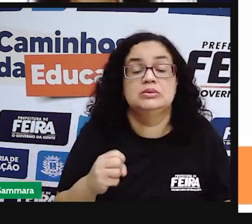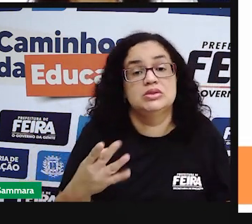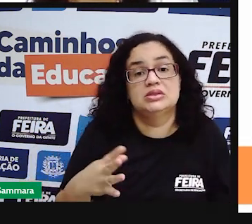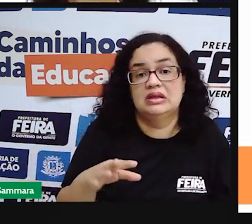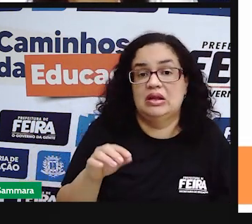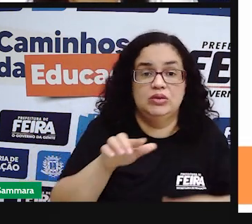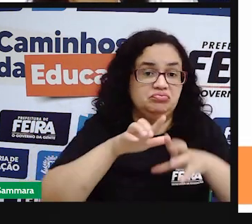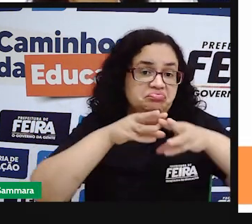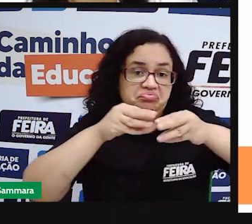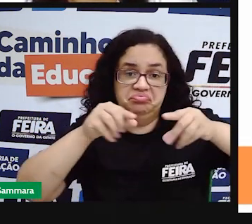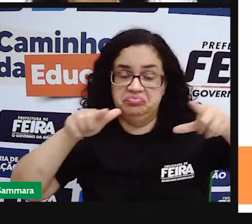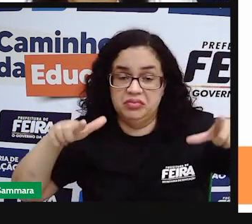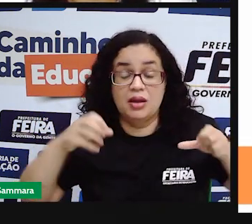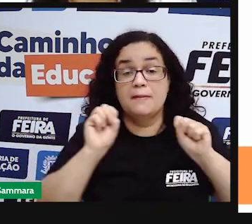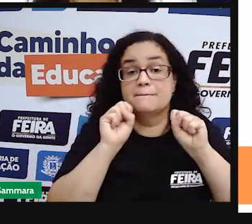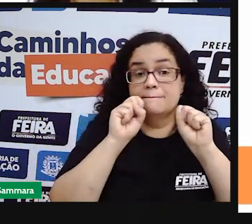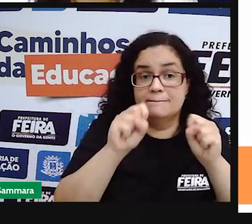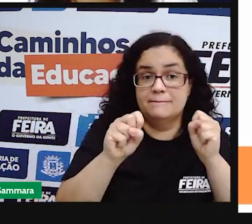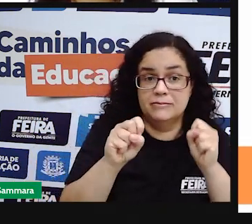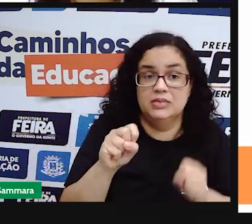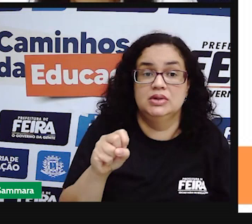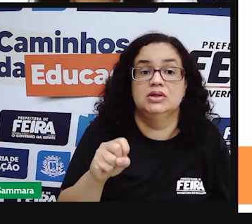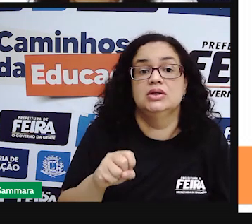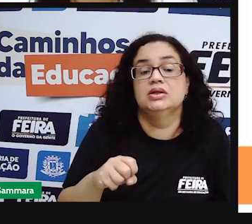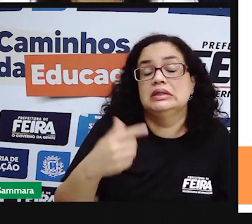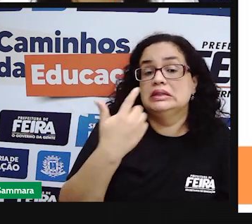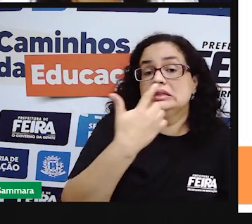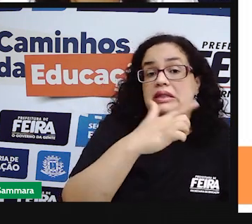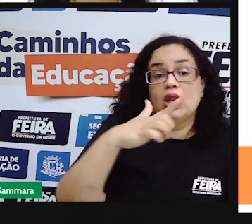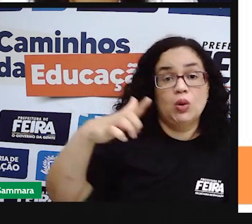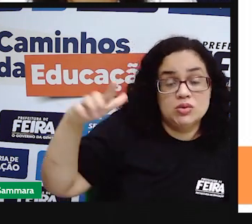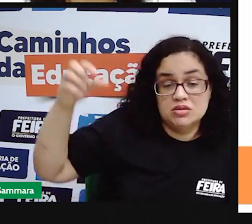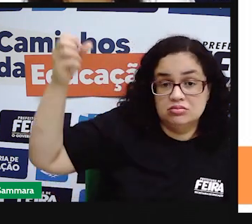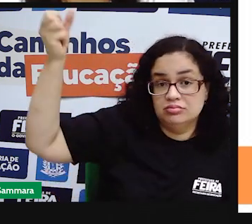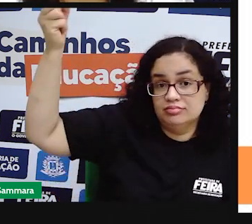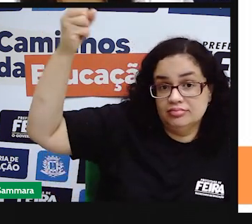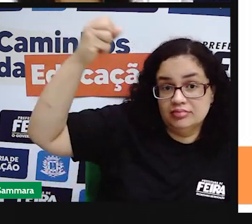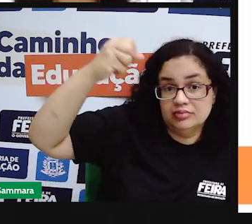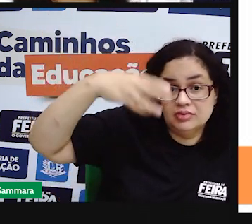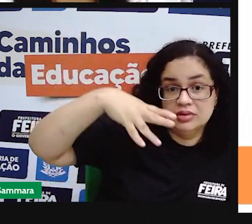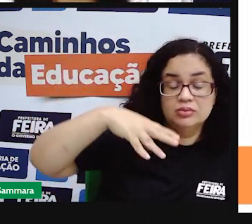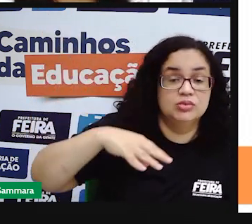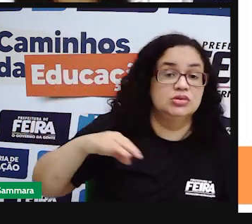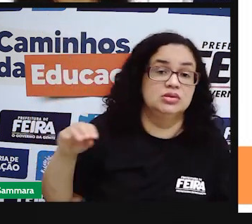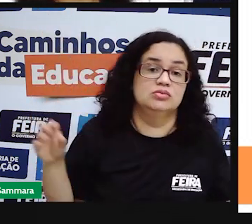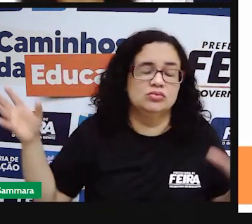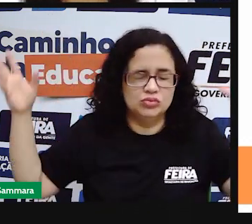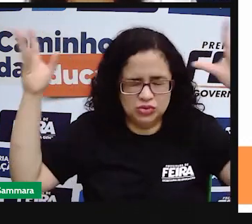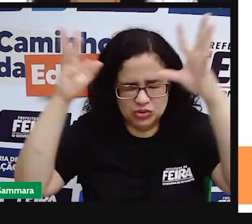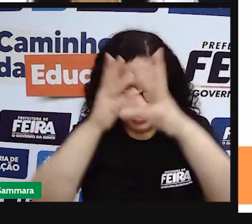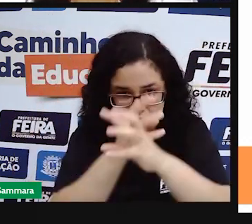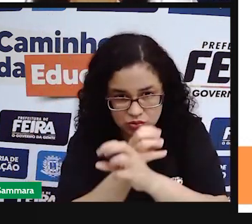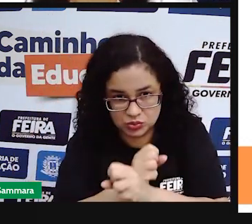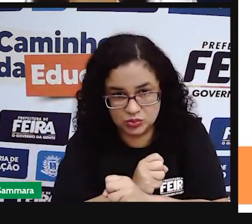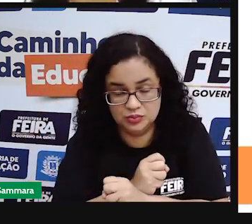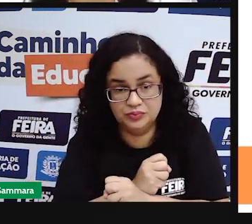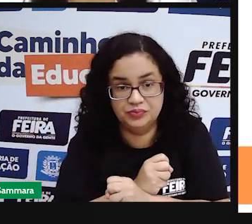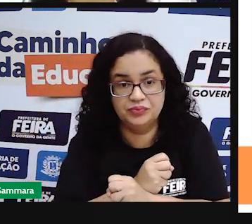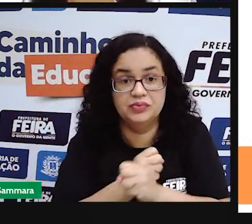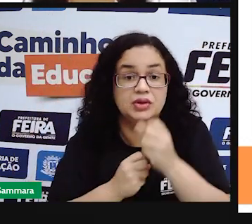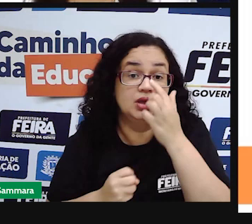transparentes, eles podem ser translúcidos ou eles podem ser opacos. No caso dos